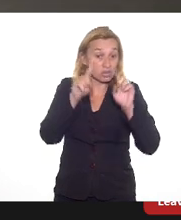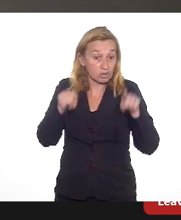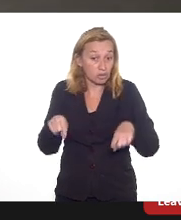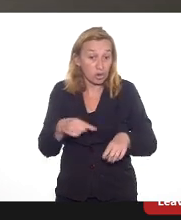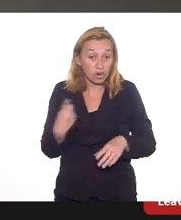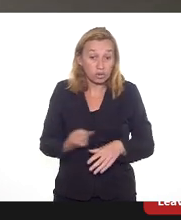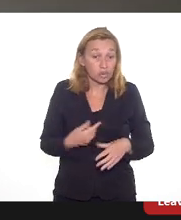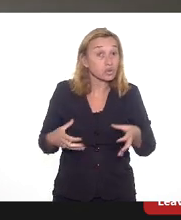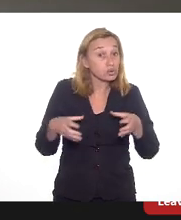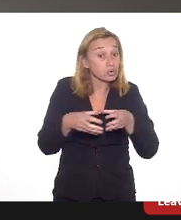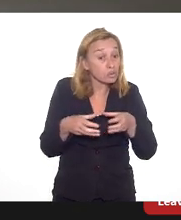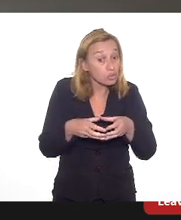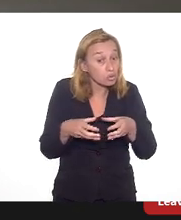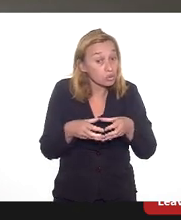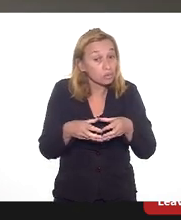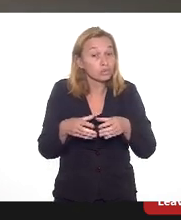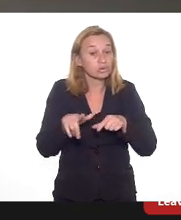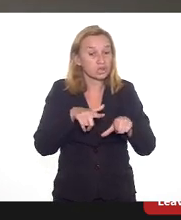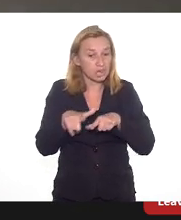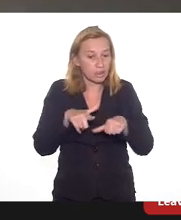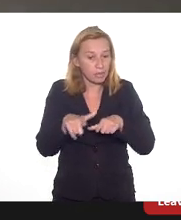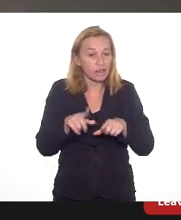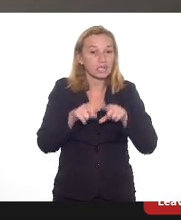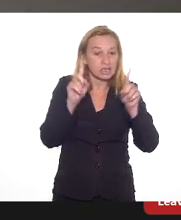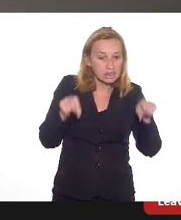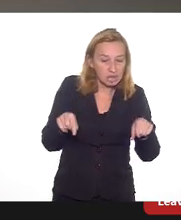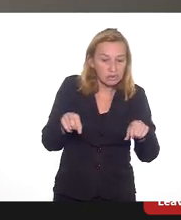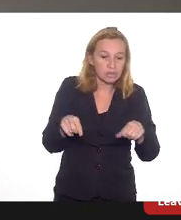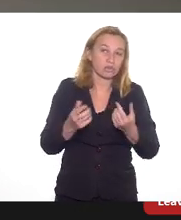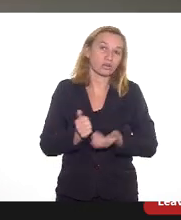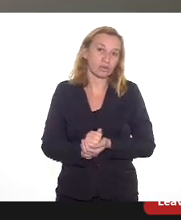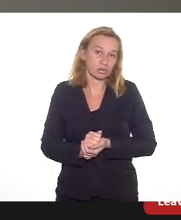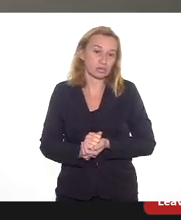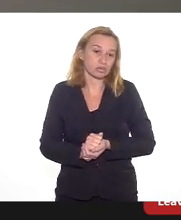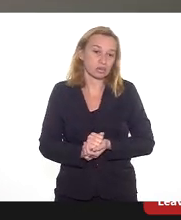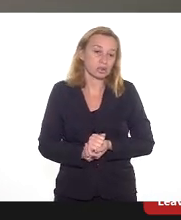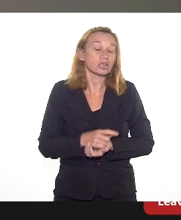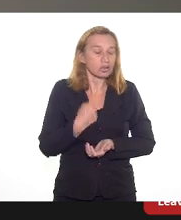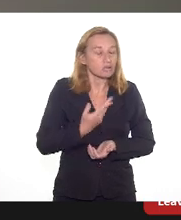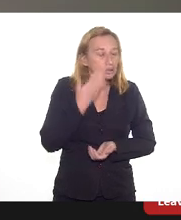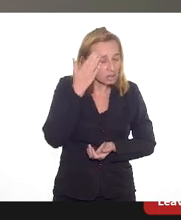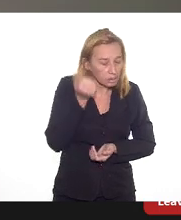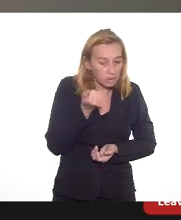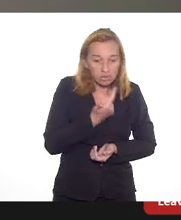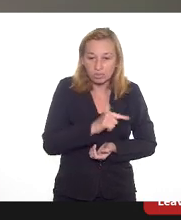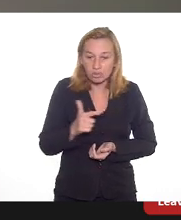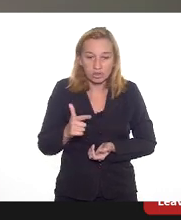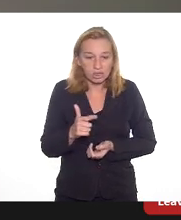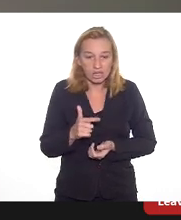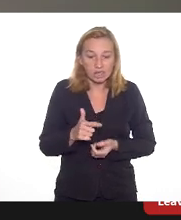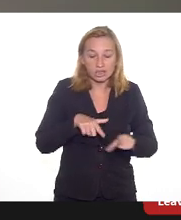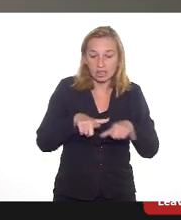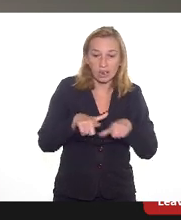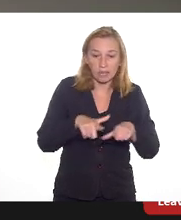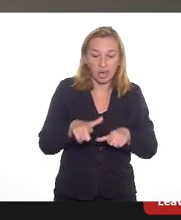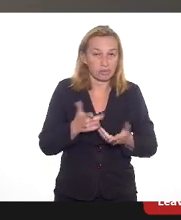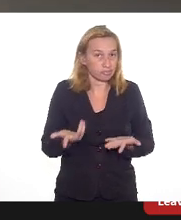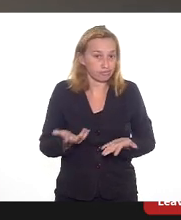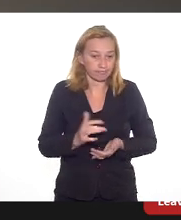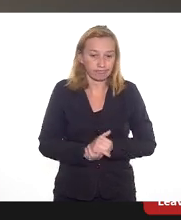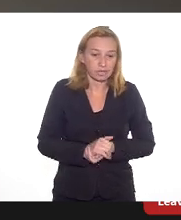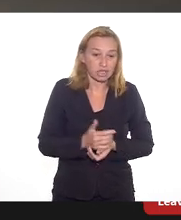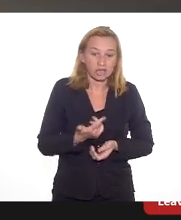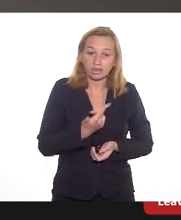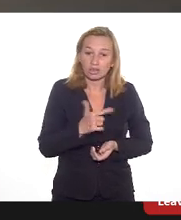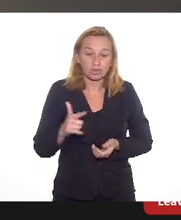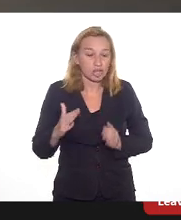grupo de trabalho é de servidores de carreira. Então, nós sabemos que não tem serviço público sem servidor, não tem